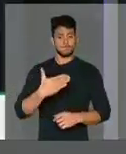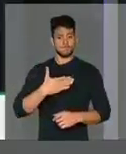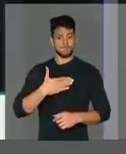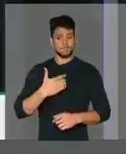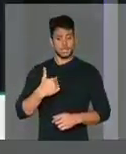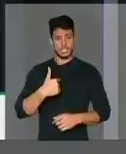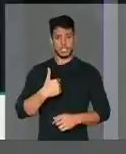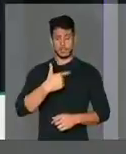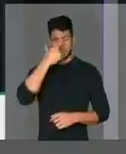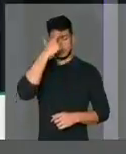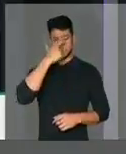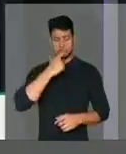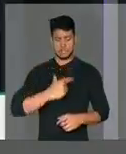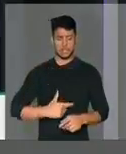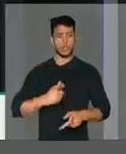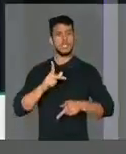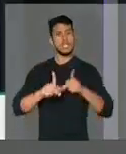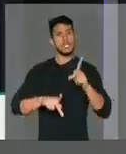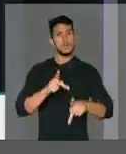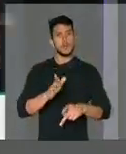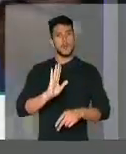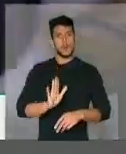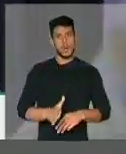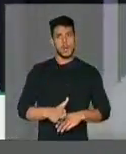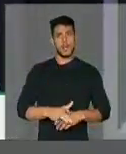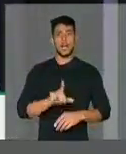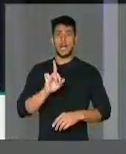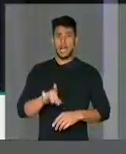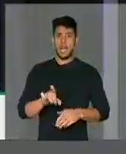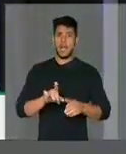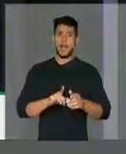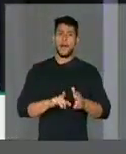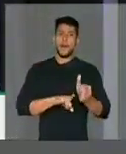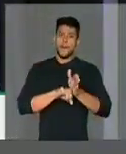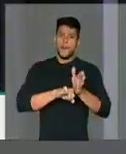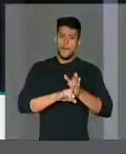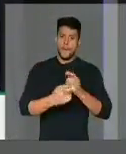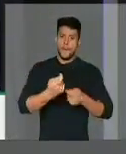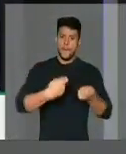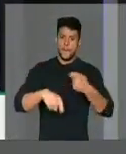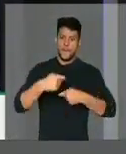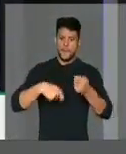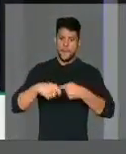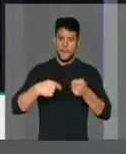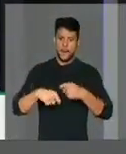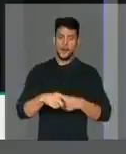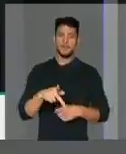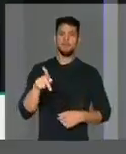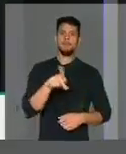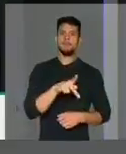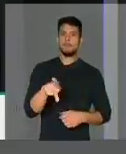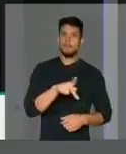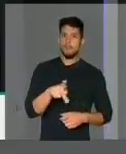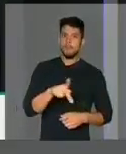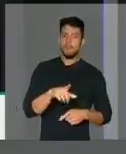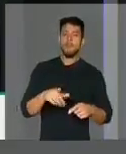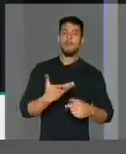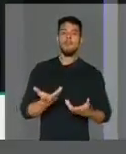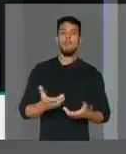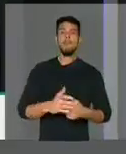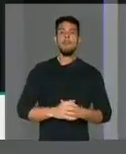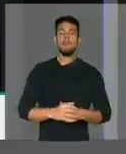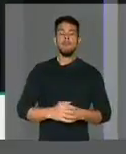homem público, 45 anos de vida pública, economista, professor, estudo e vivo esta